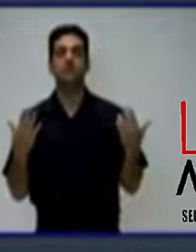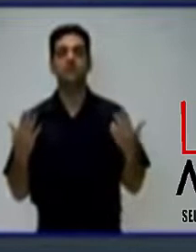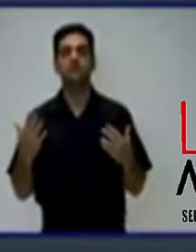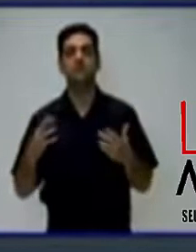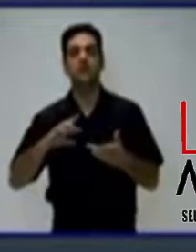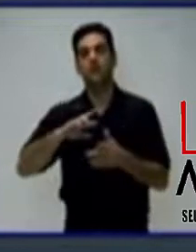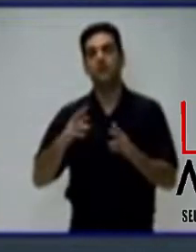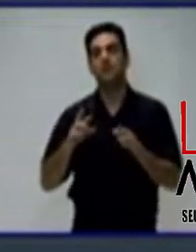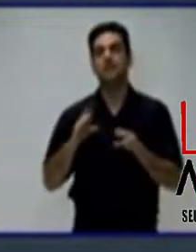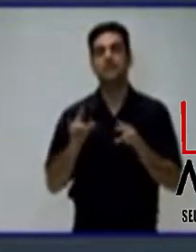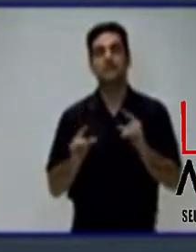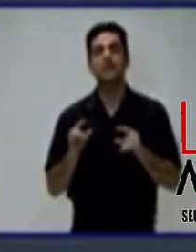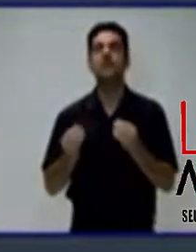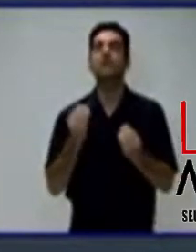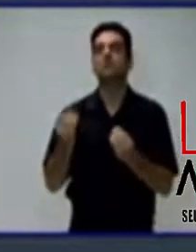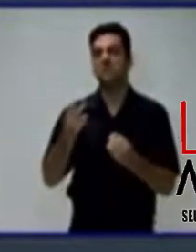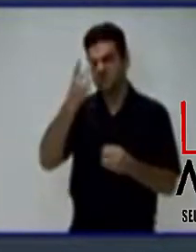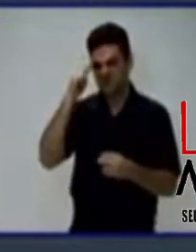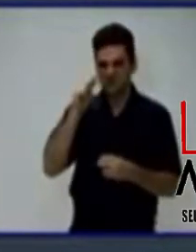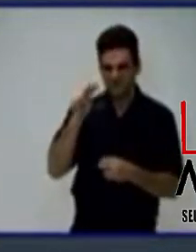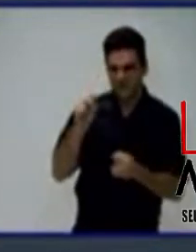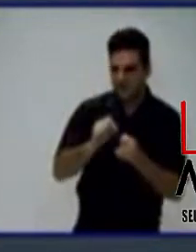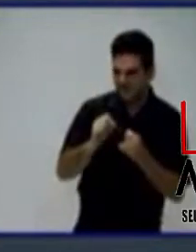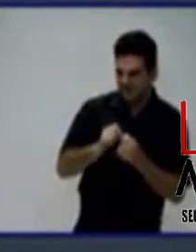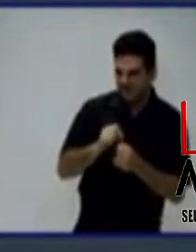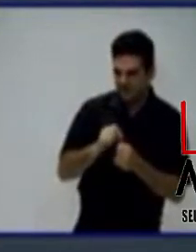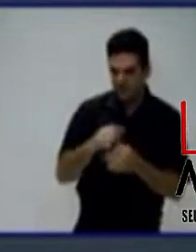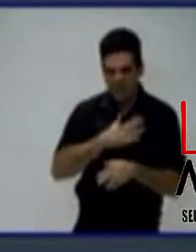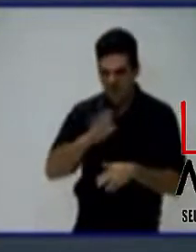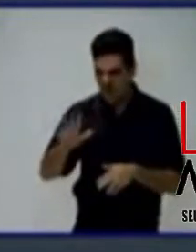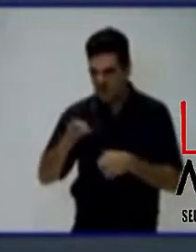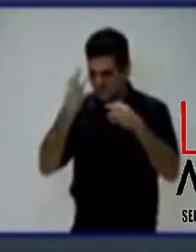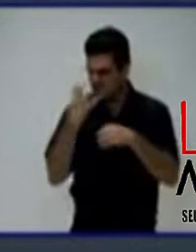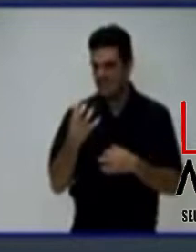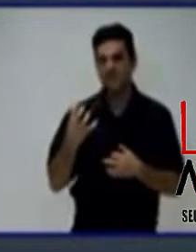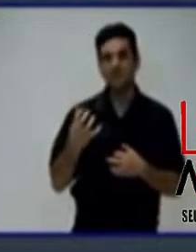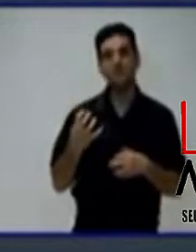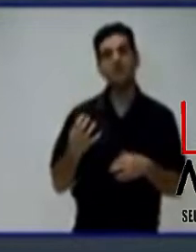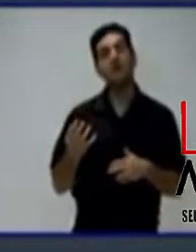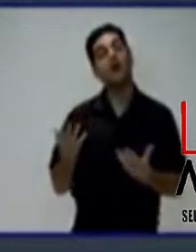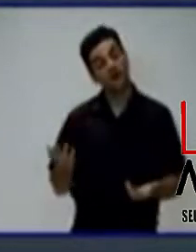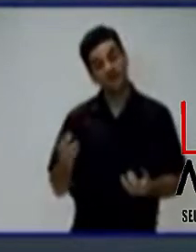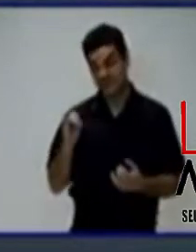outros fatores, o grau de reprovabilidade das condutas que ensejam a demissão.